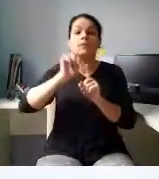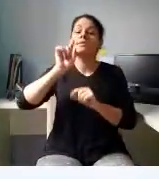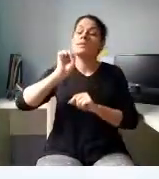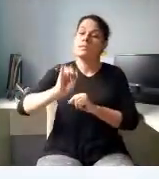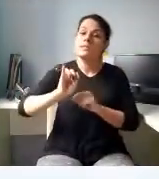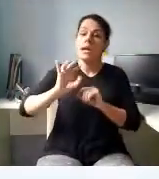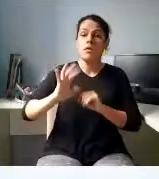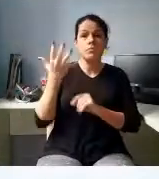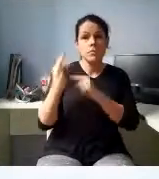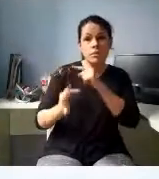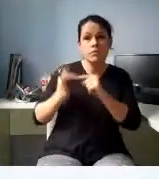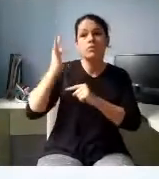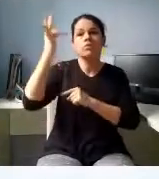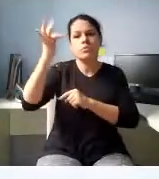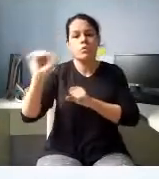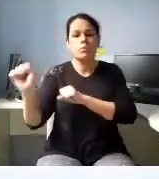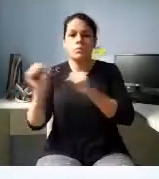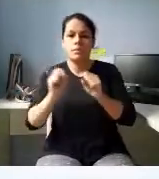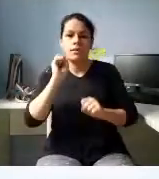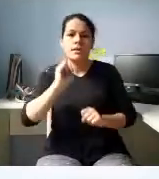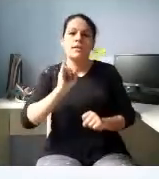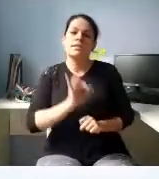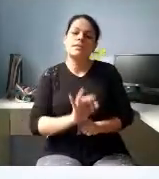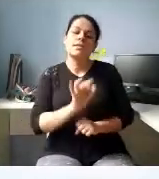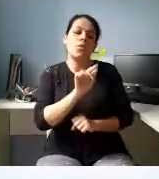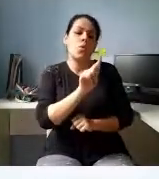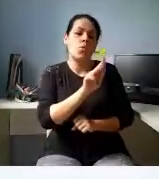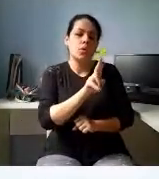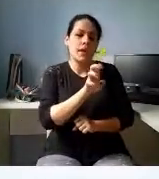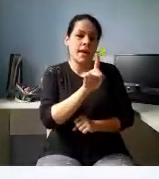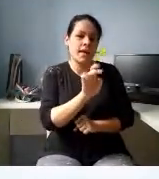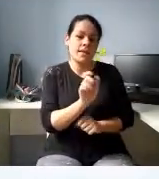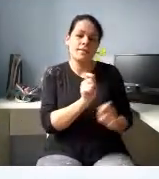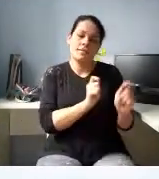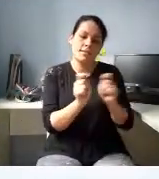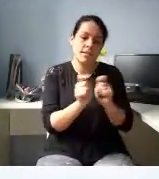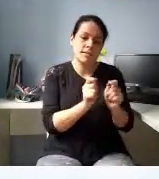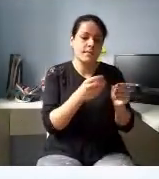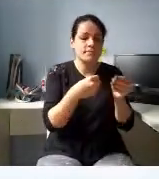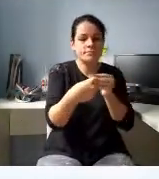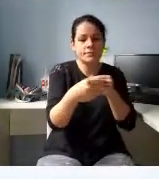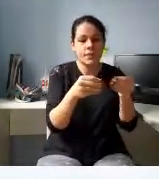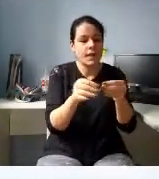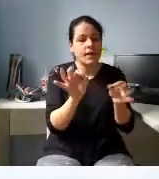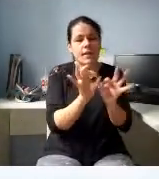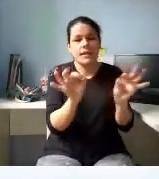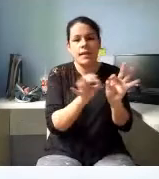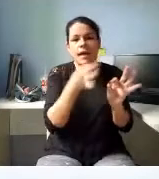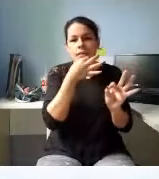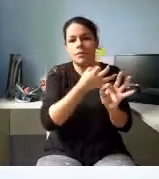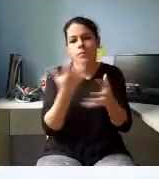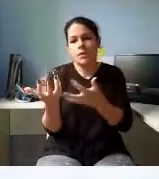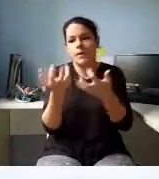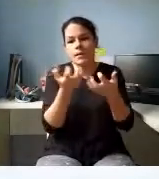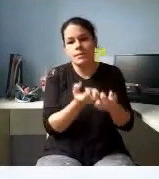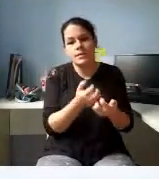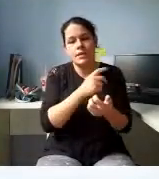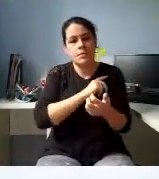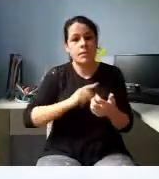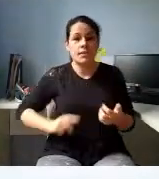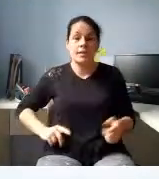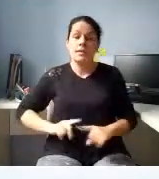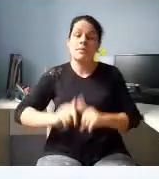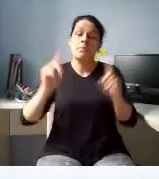norte, caso venha a ser inflexível o ministro da Economia, no caso, o ministro Paulo Guedes. Um outro lado é